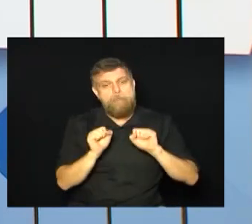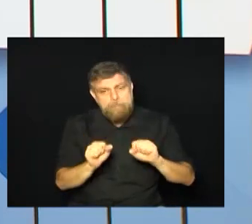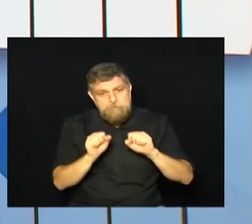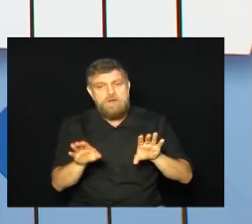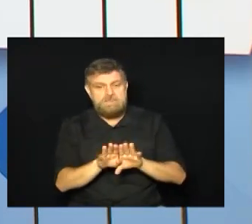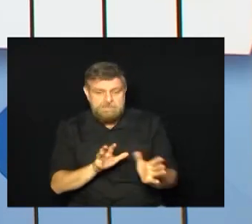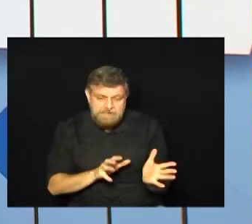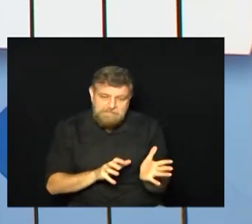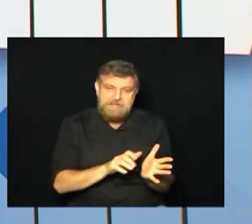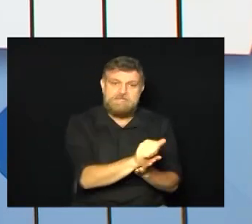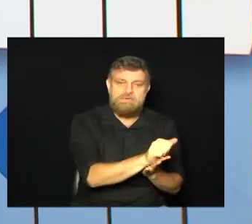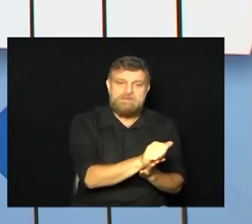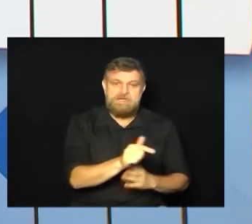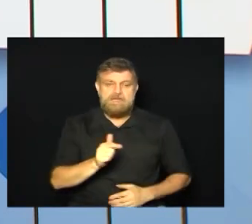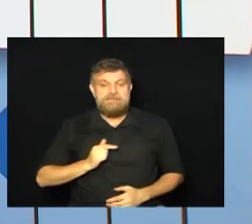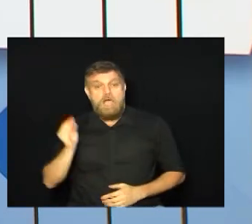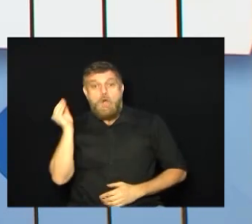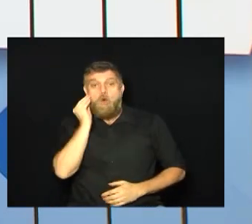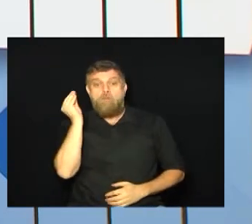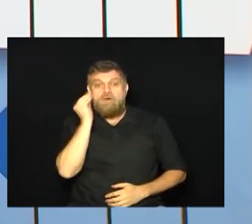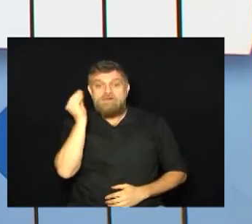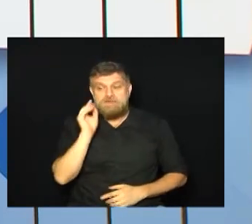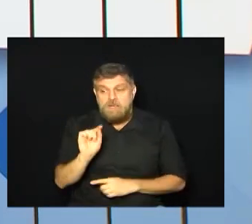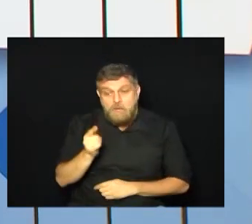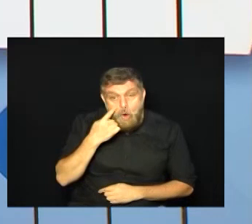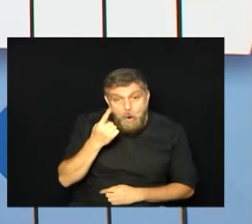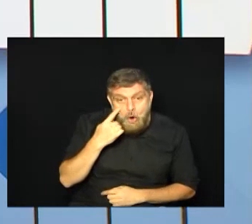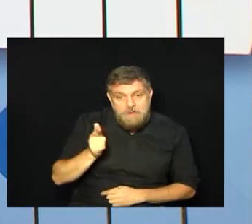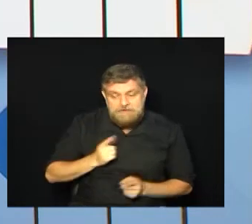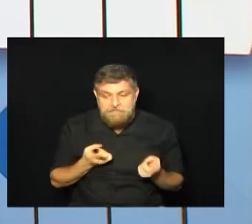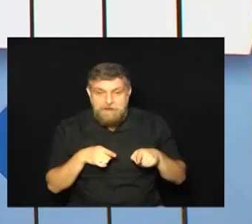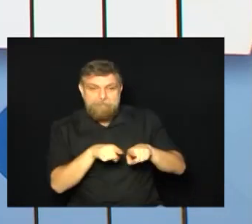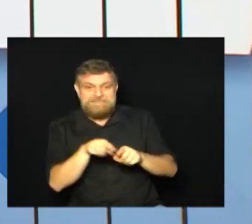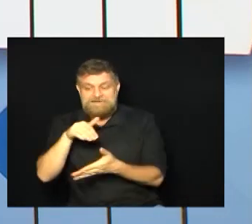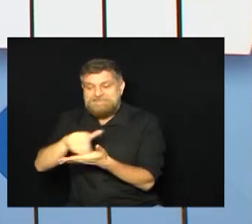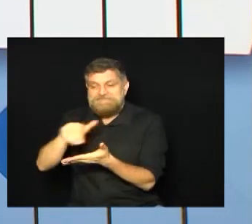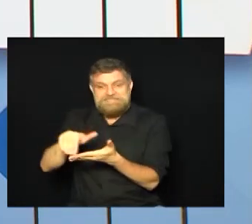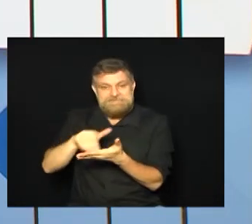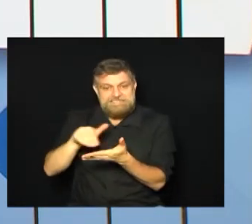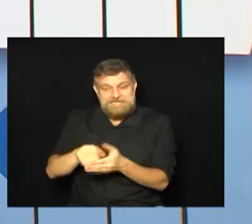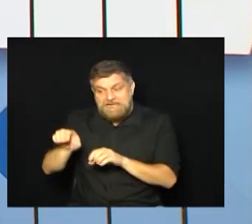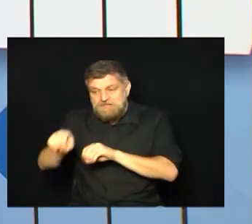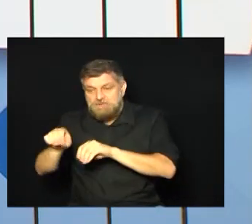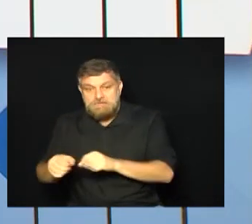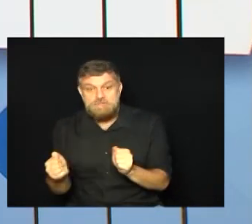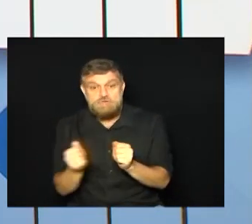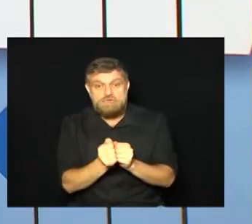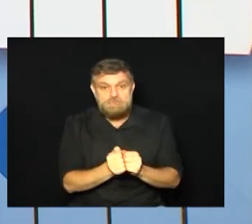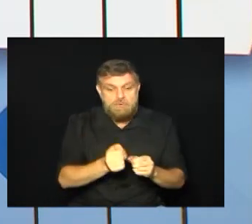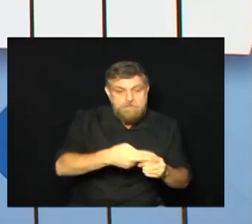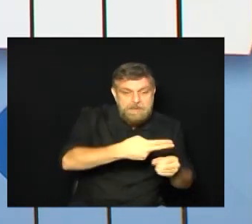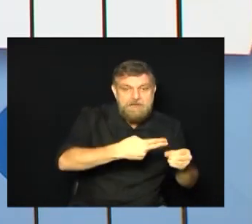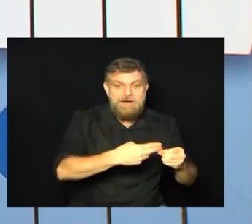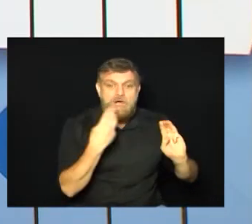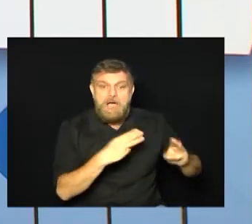se matricular e a oportunidade, olha, é uma parceria da Secretaria Municipal de Educação com o Departamento de